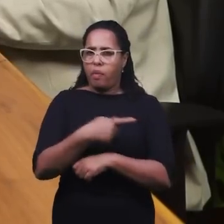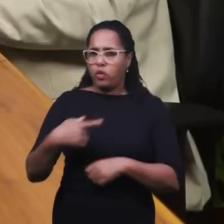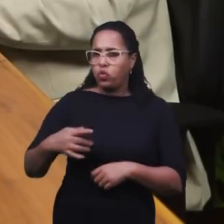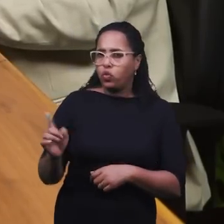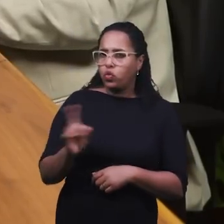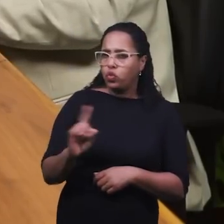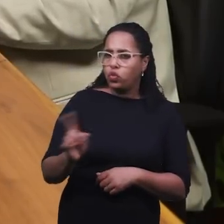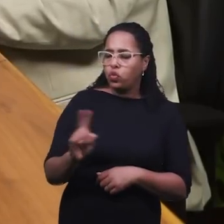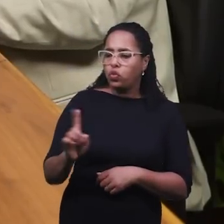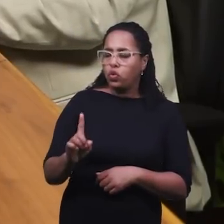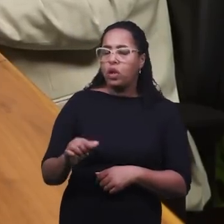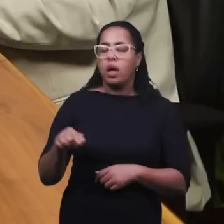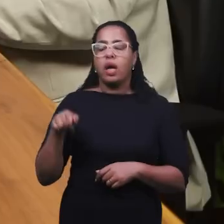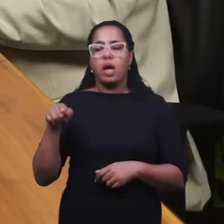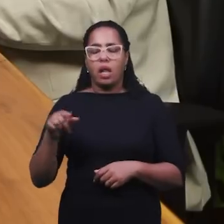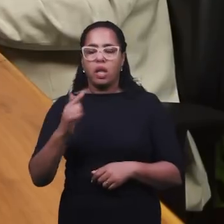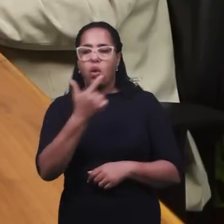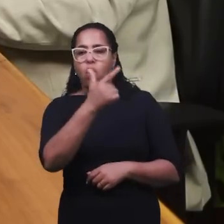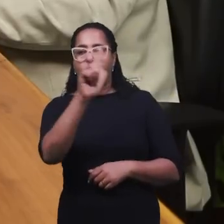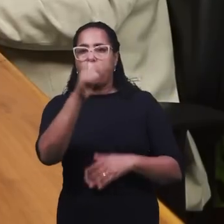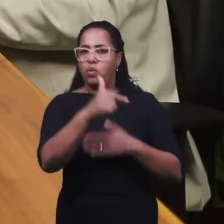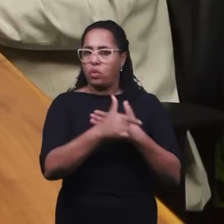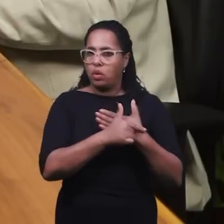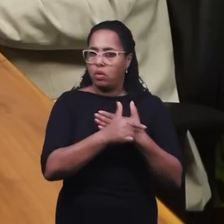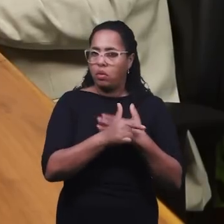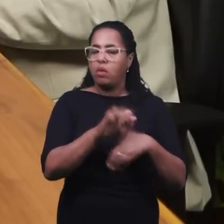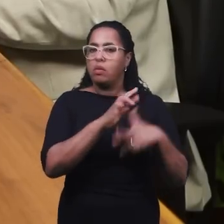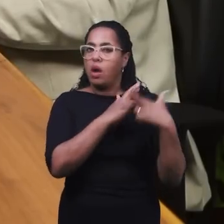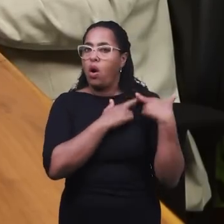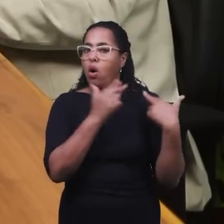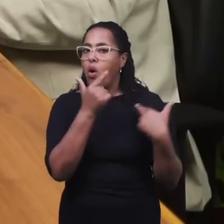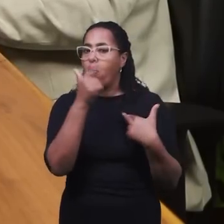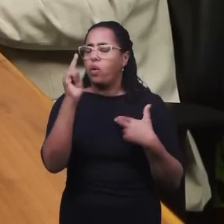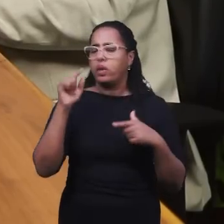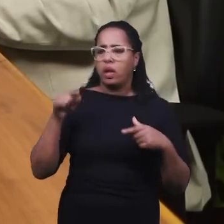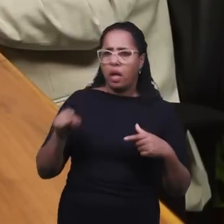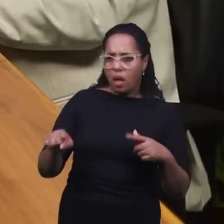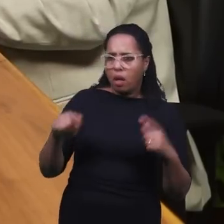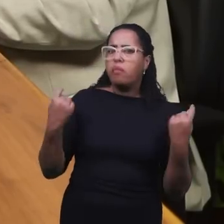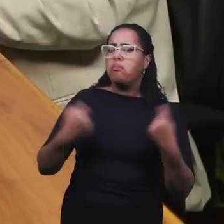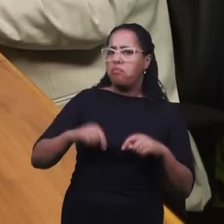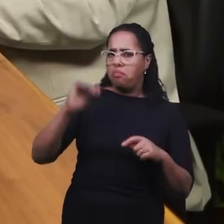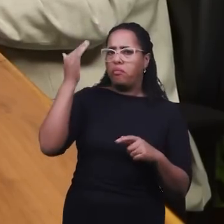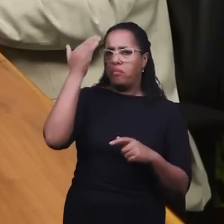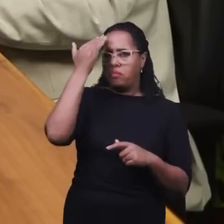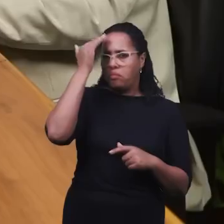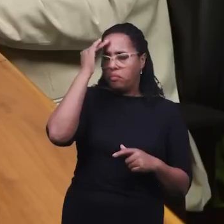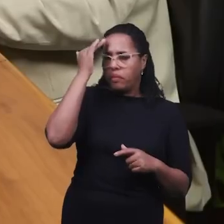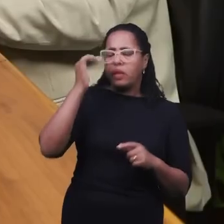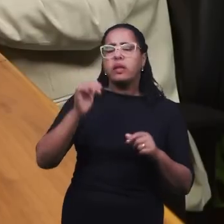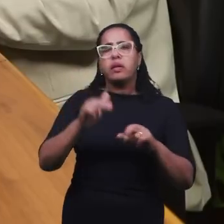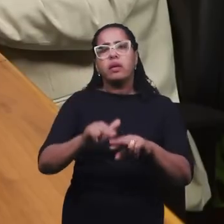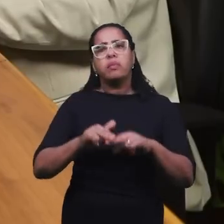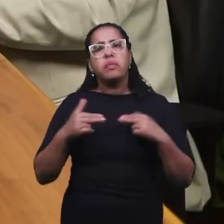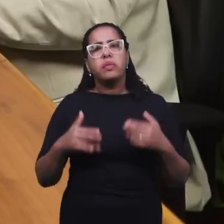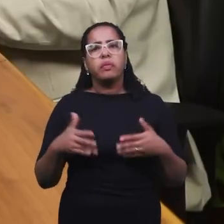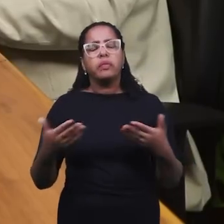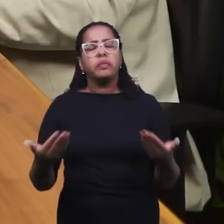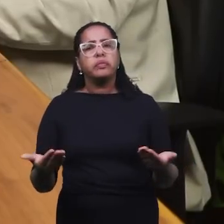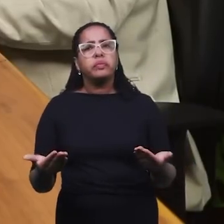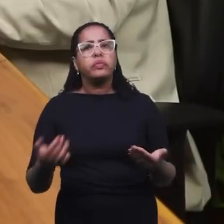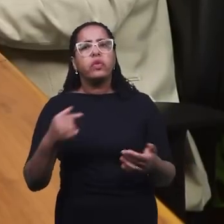diácono, ele tem que entender que ele tem uma função. Ele não é governo, porque ele não é ministério, né?